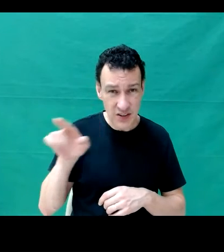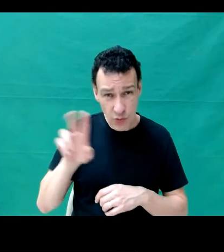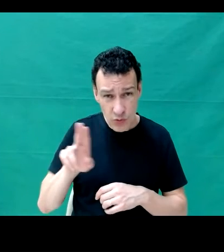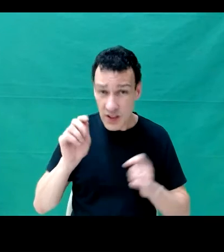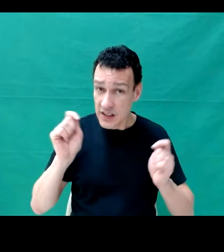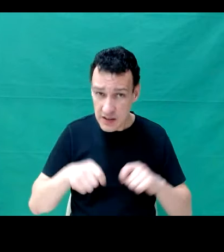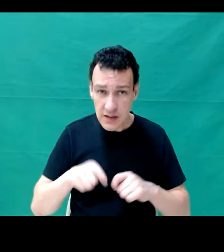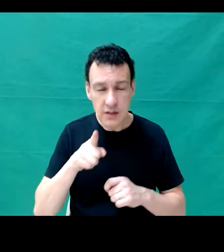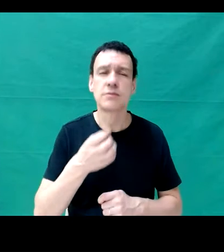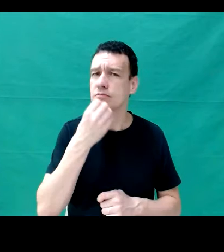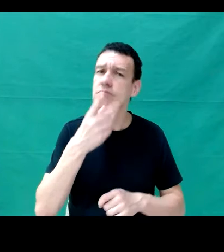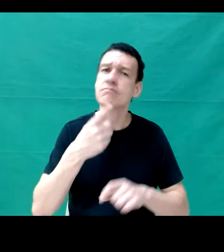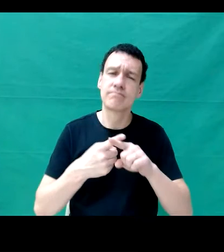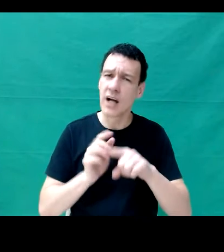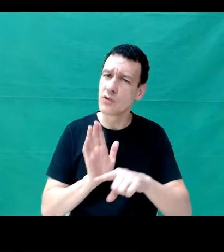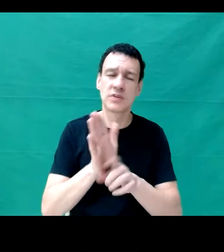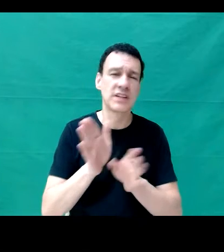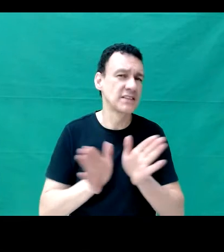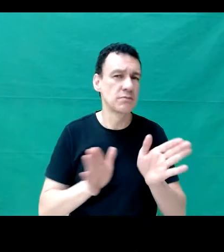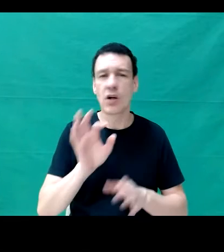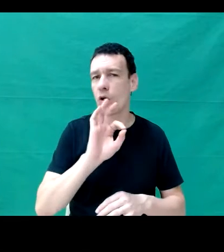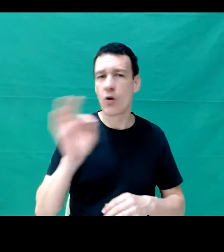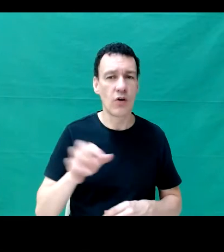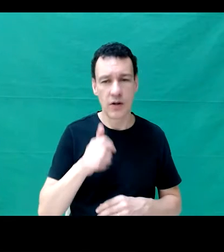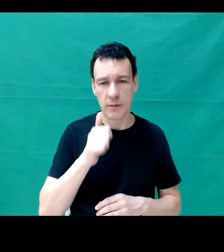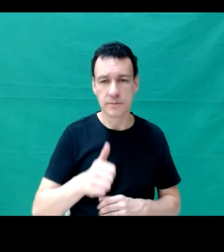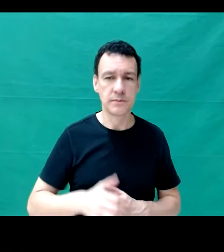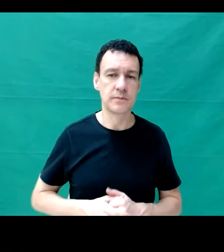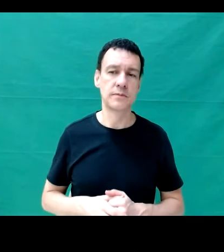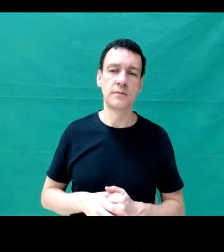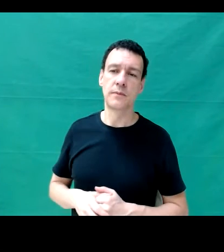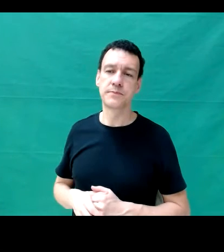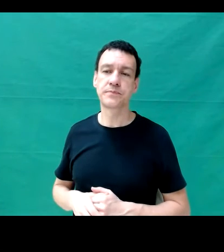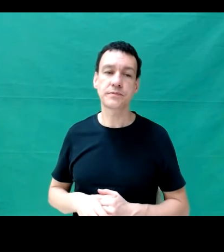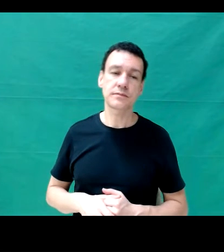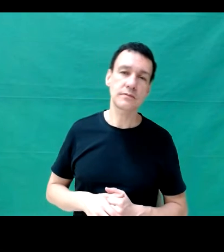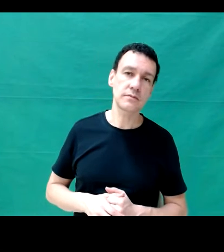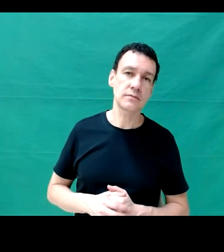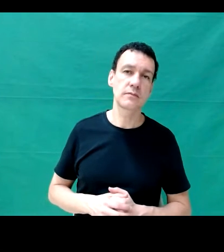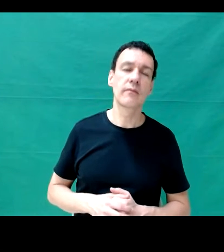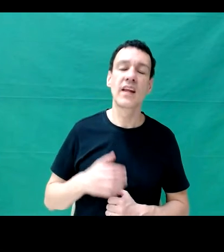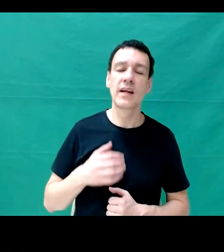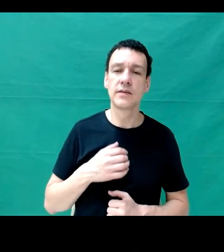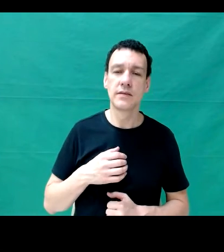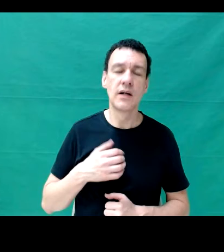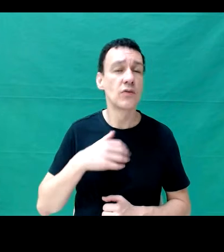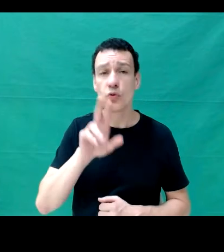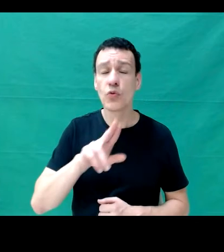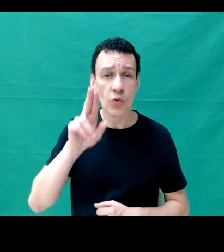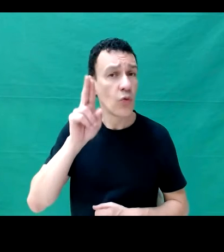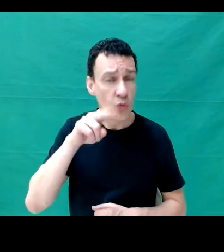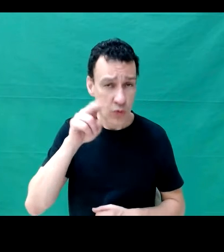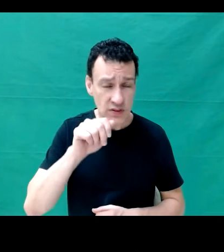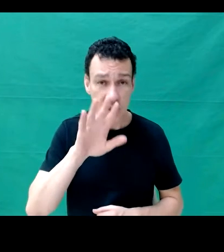de acessibilidade, tá, pessoal? Eu não tive oportunidade ainda de testar o a suíte do